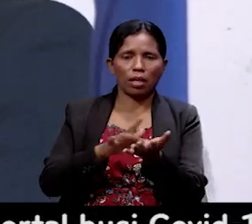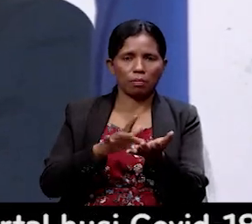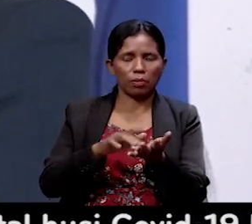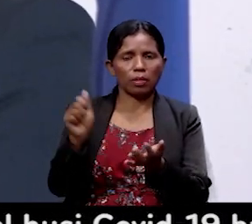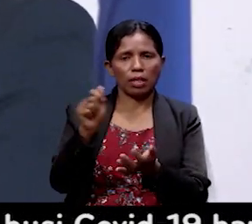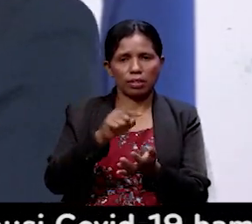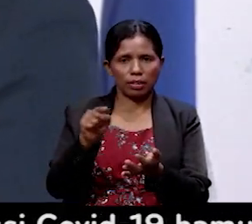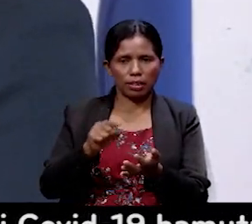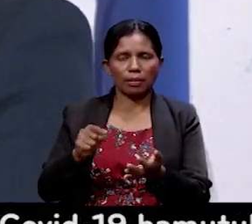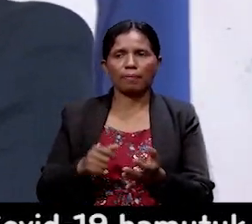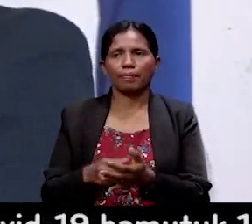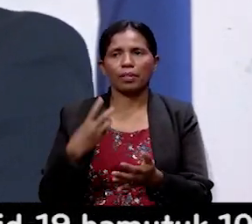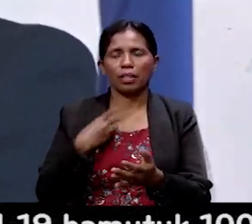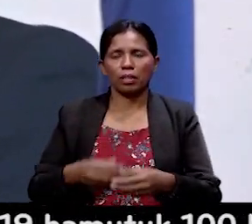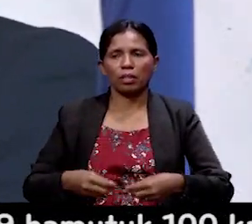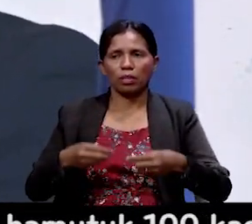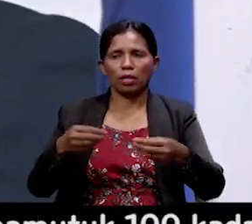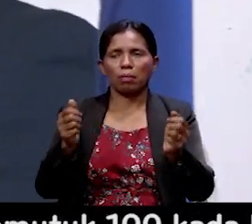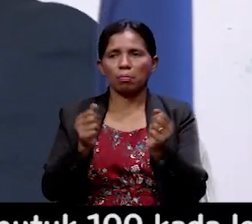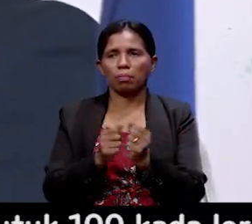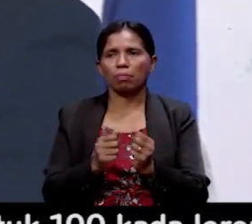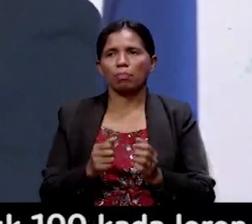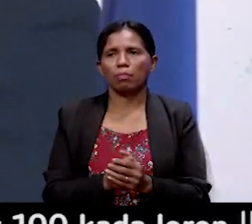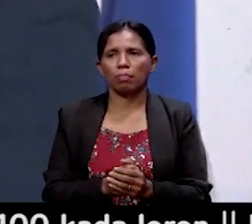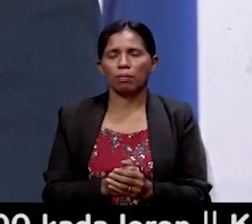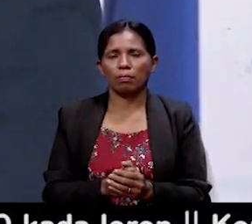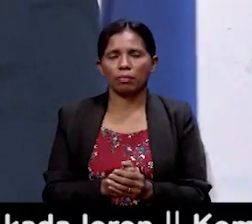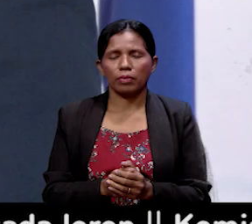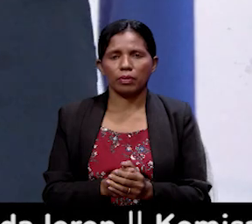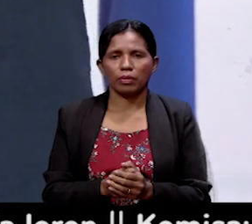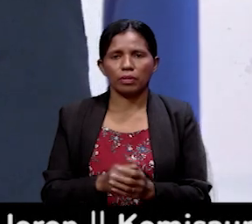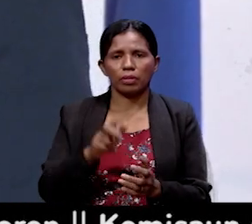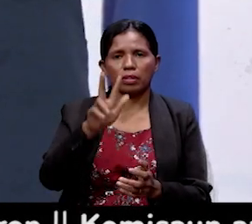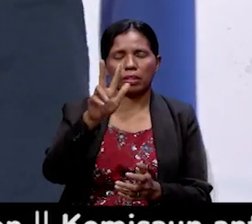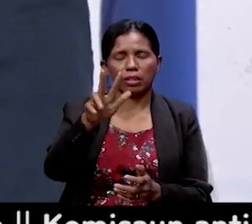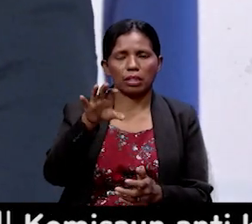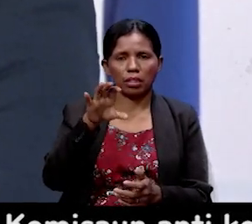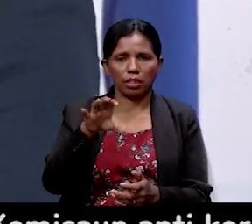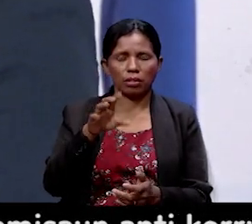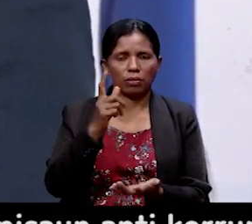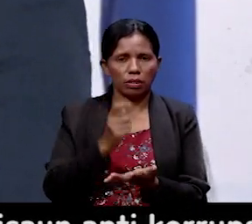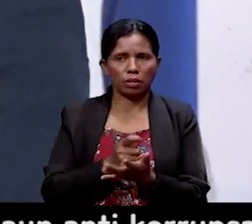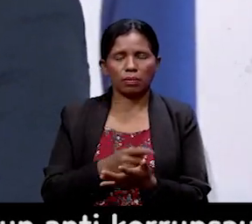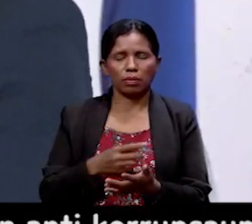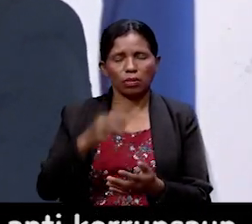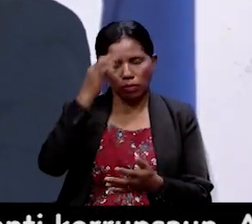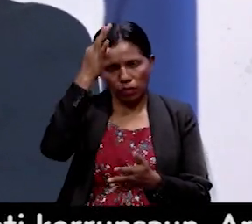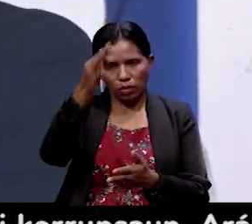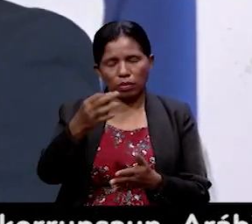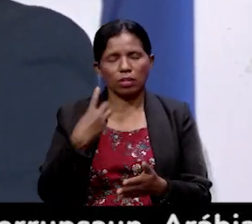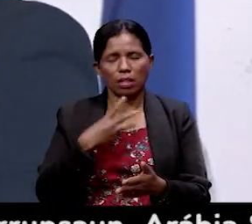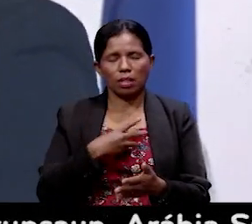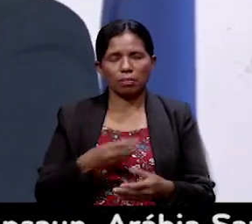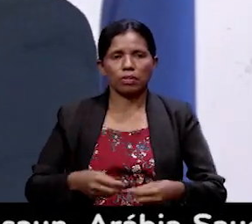Australiana. Ita Halloween, o montante total, Rihun Atu Situ Resin. Nem a funa no em mai, e tecei máximo montante